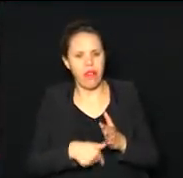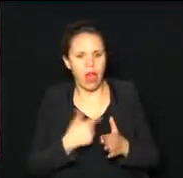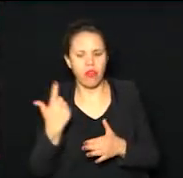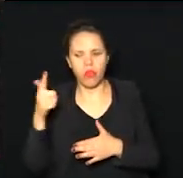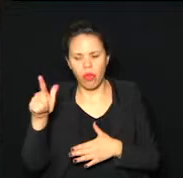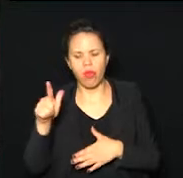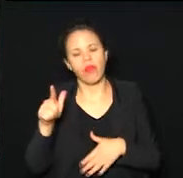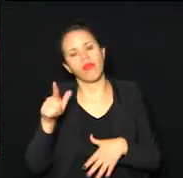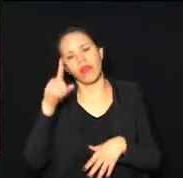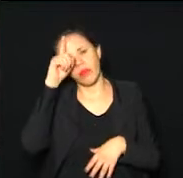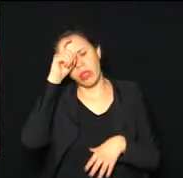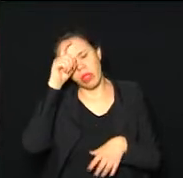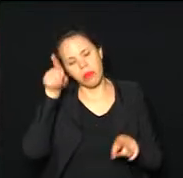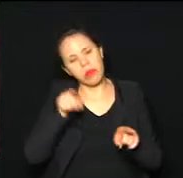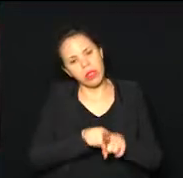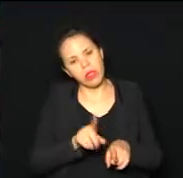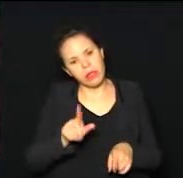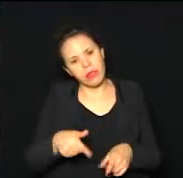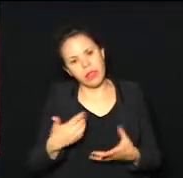antes da